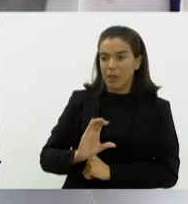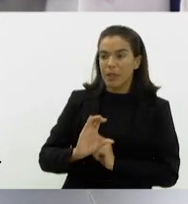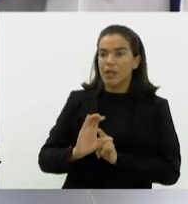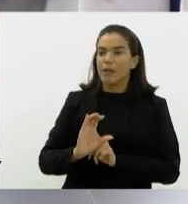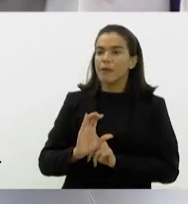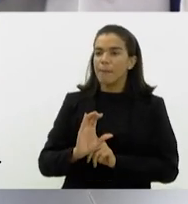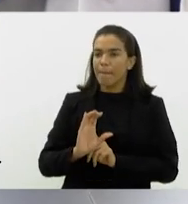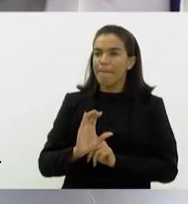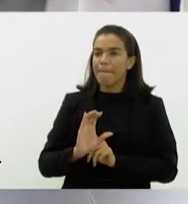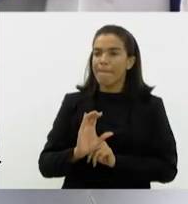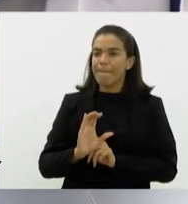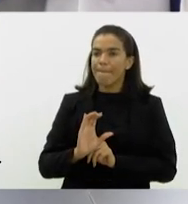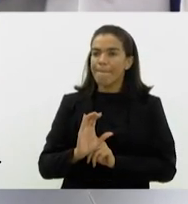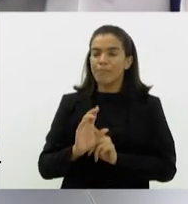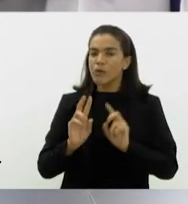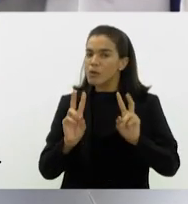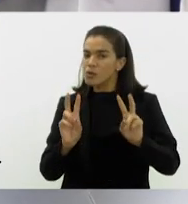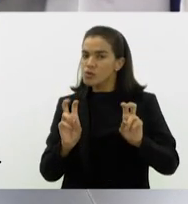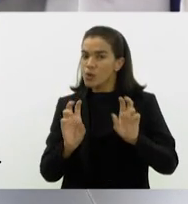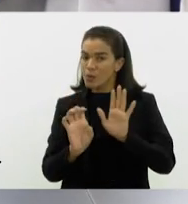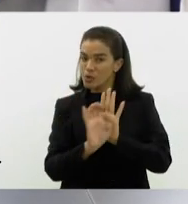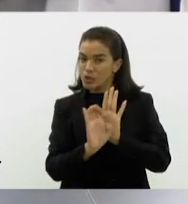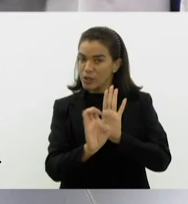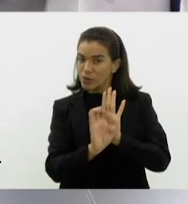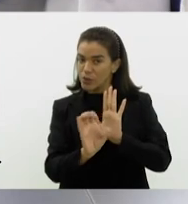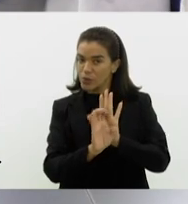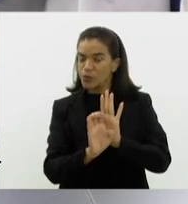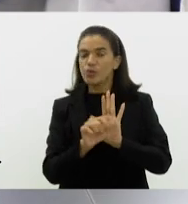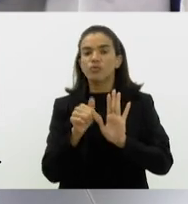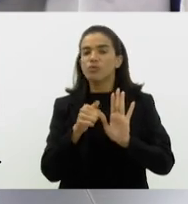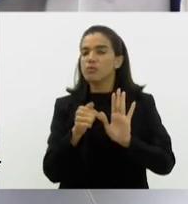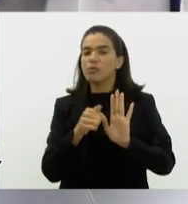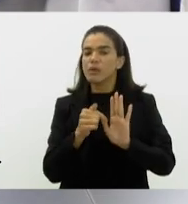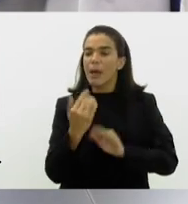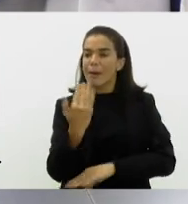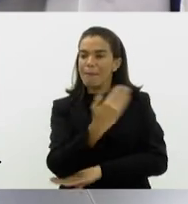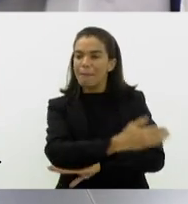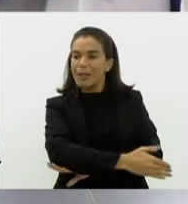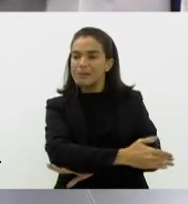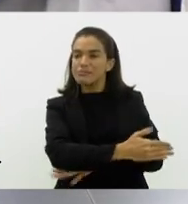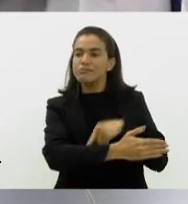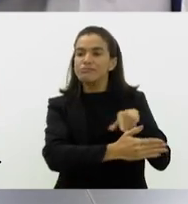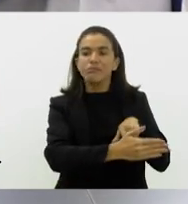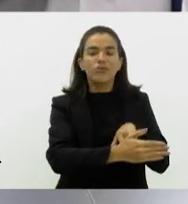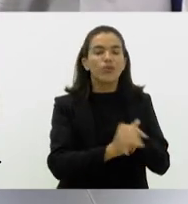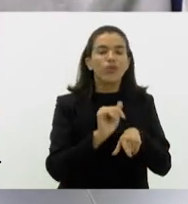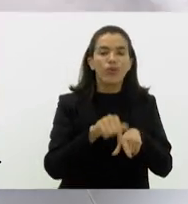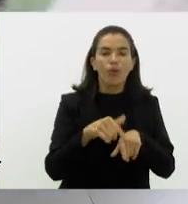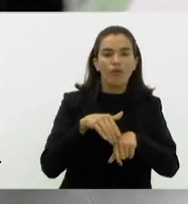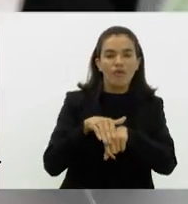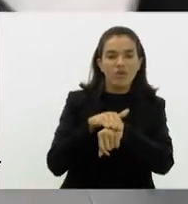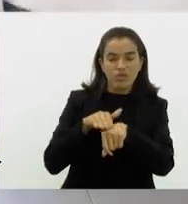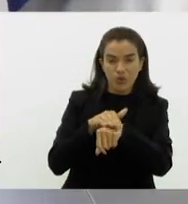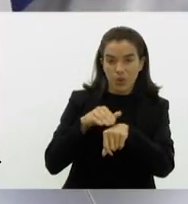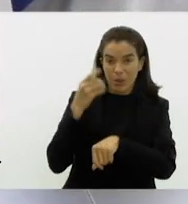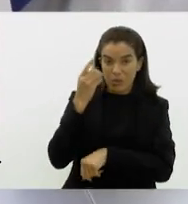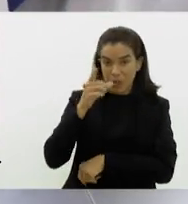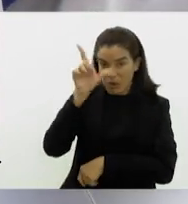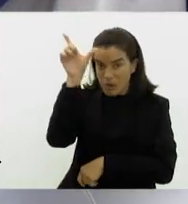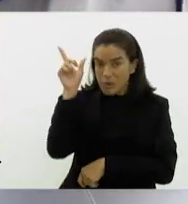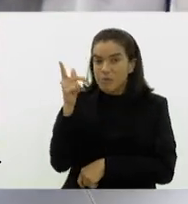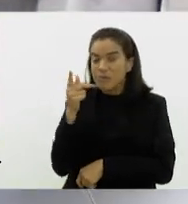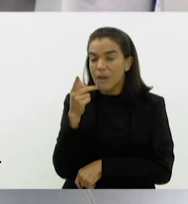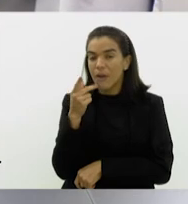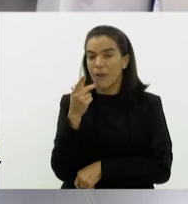verdade, o que ensejou a questão do Estatuto da Blitz, das Blitz, foi algo que a gente conversou muito, inclusive, muito com o deputado Luiz Paulo, que talvez